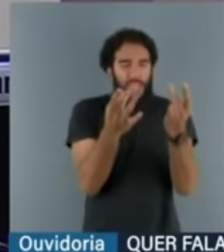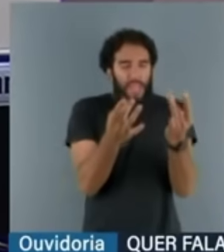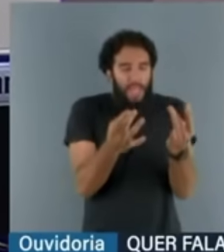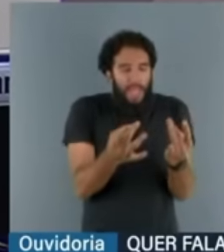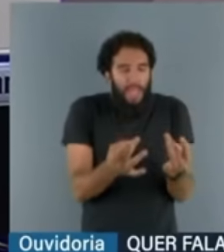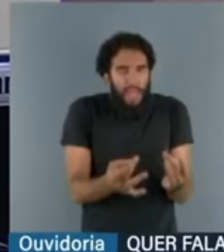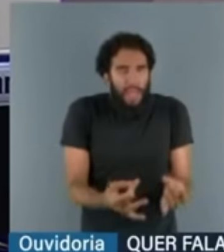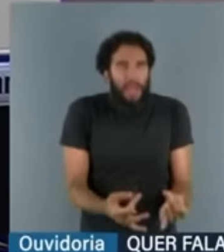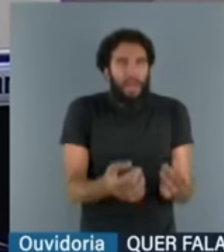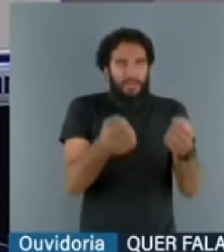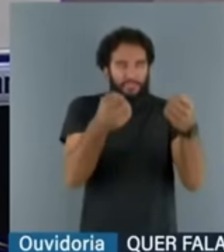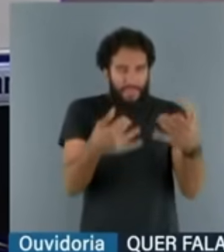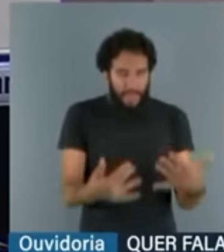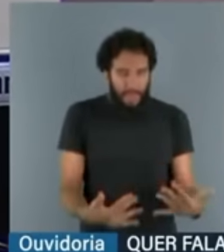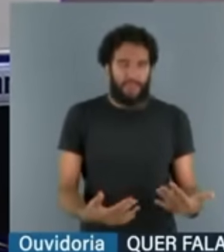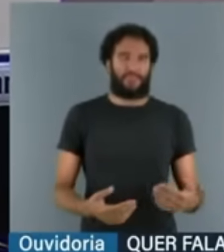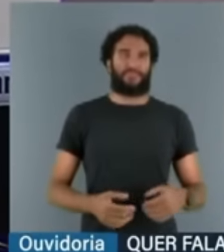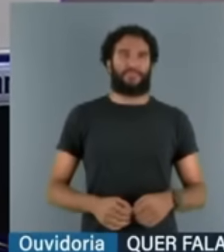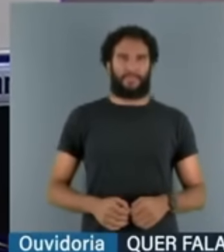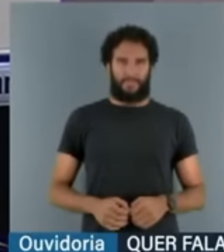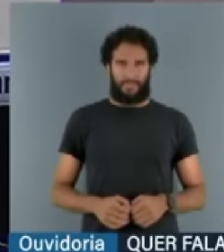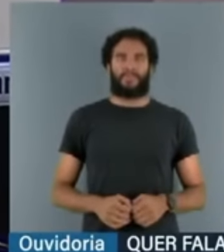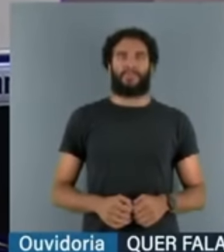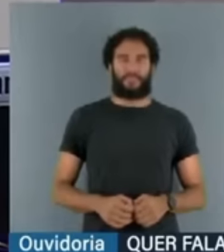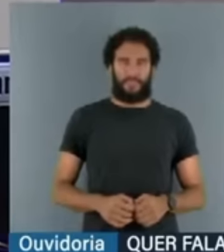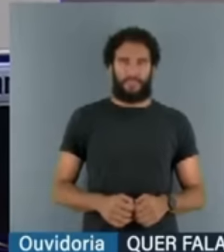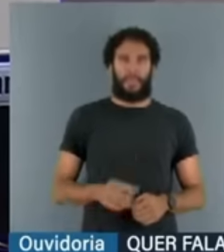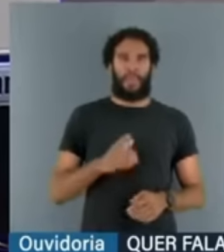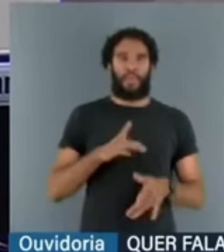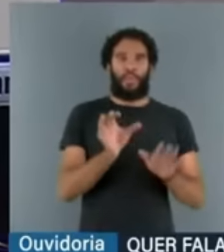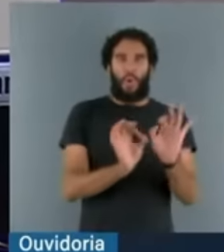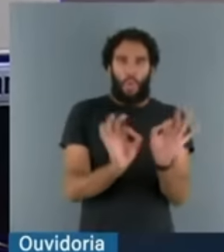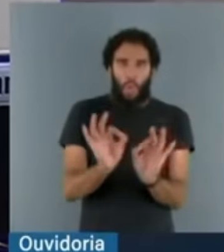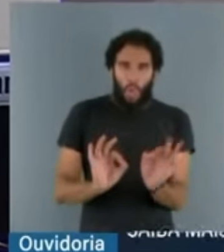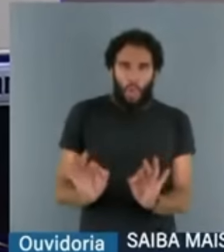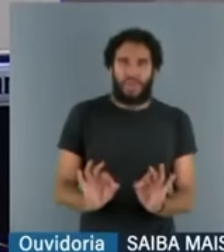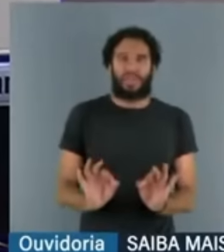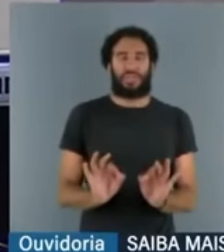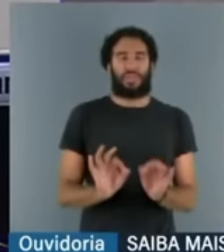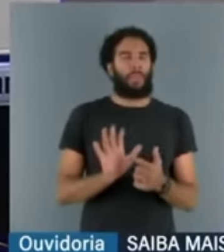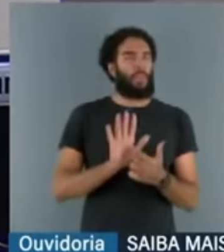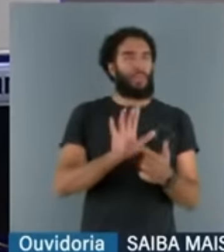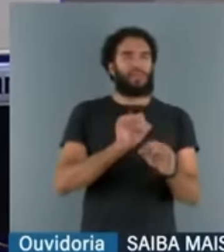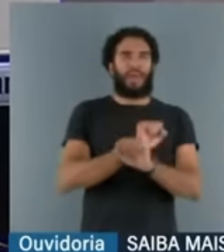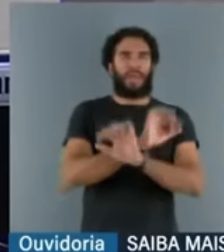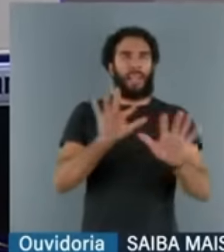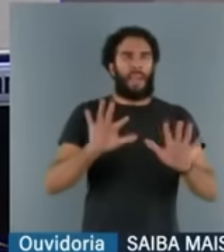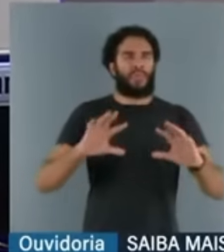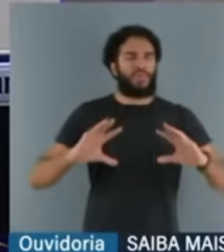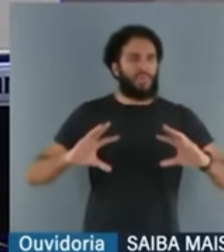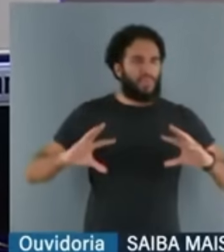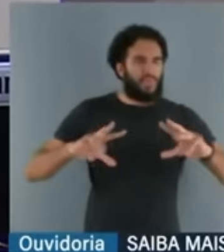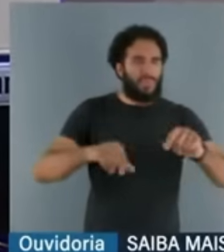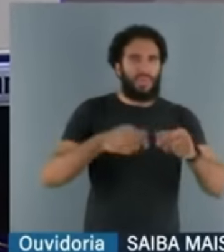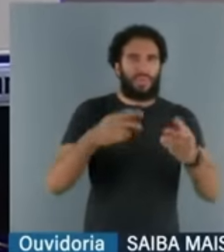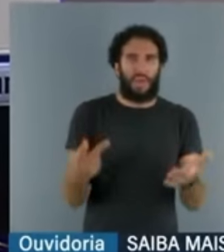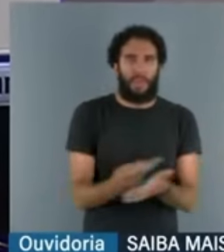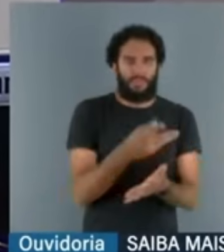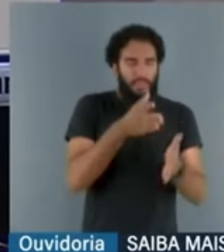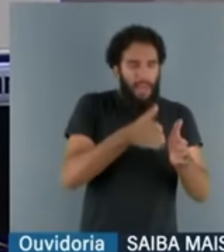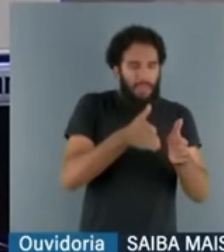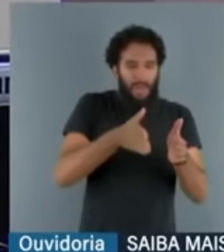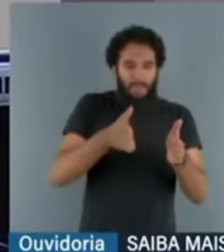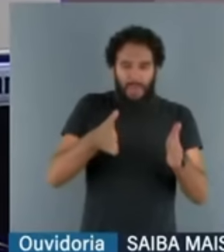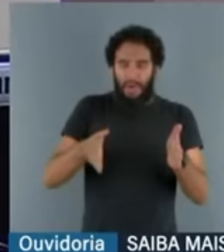muito respaldada, vem com uma construção, inclusive, muito didática, não é, de tudo o que ocorreu precisamente